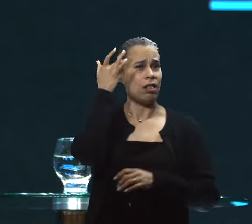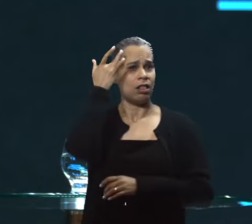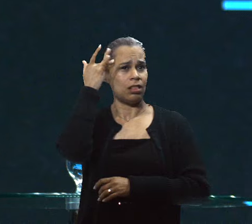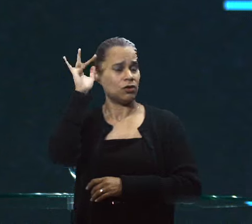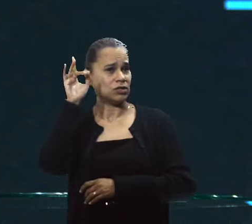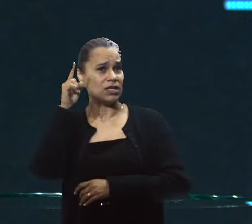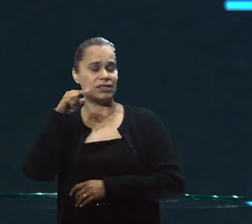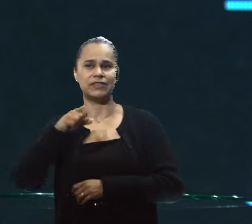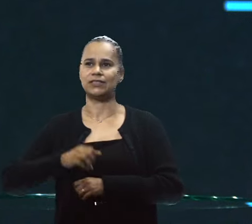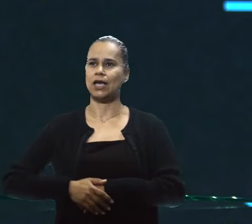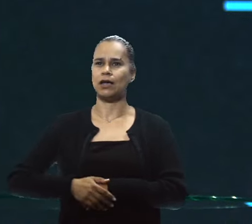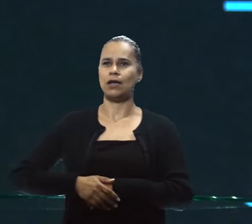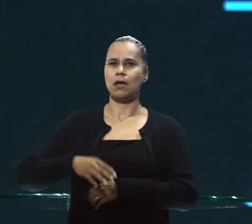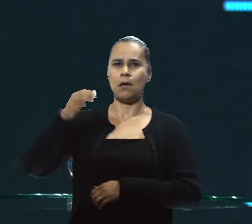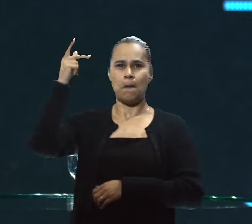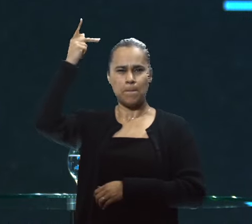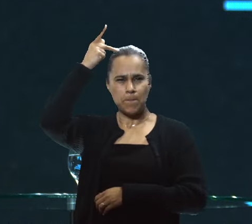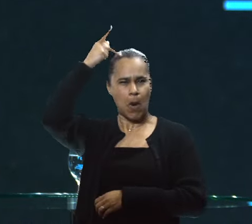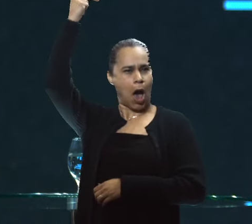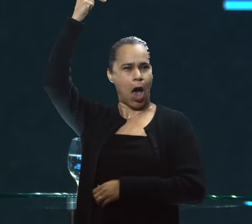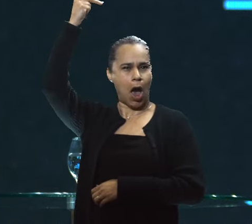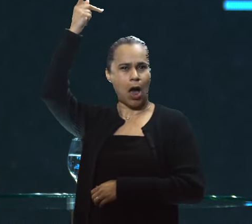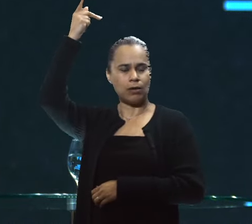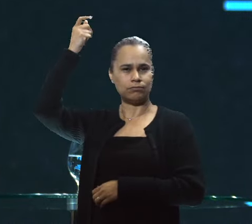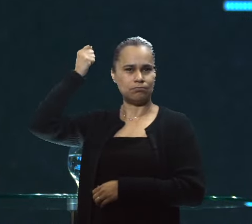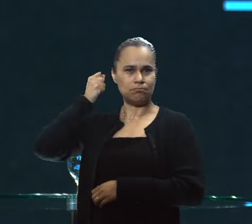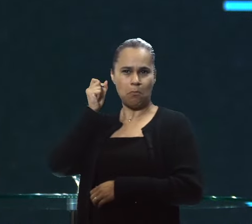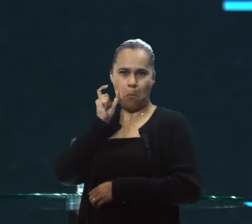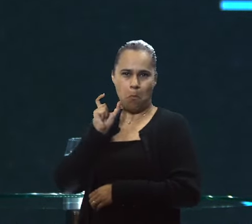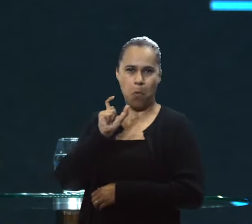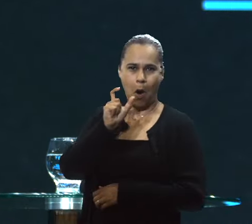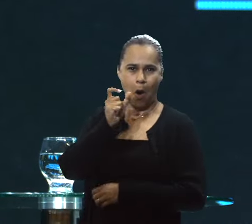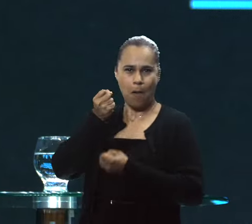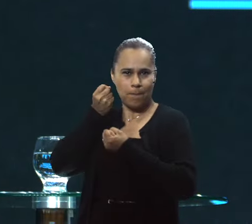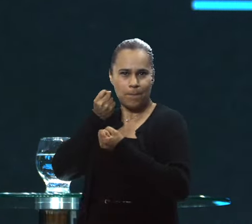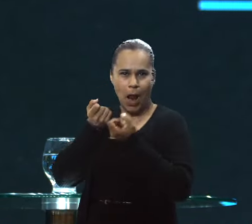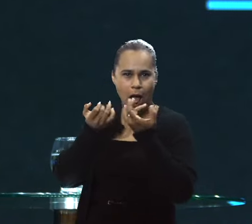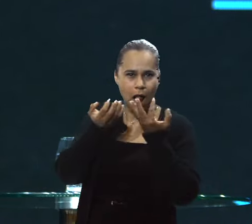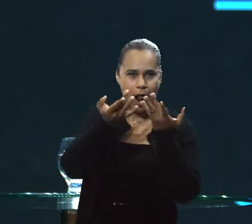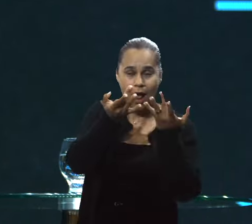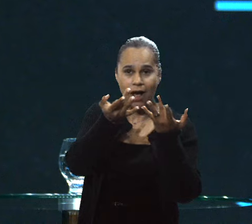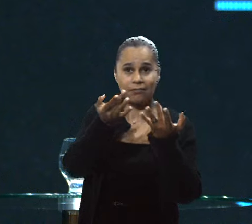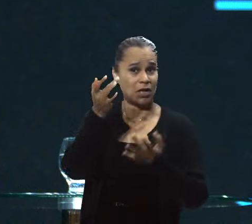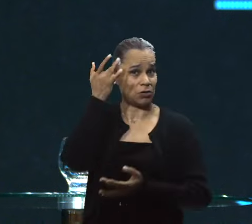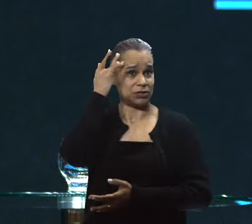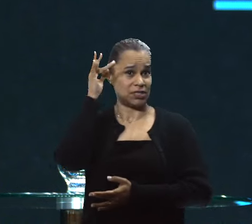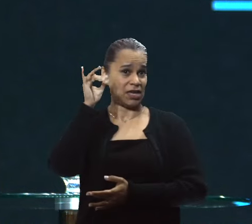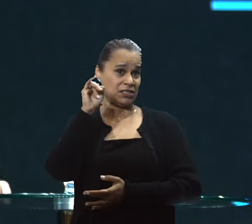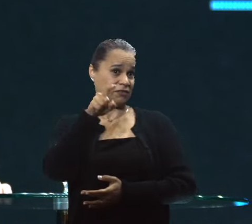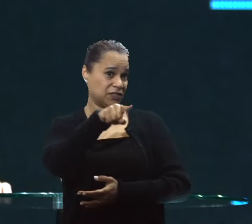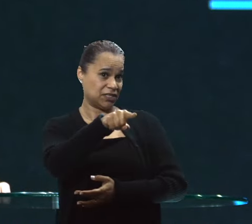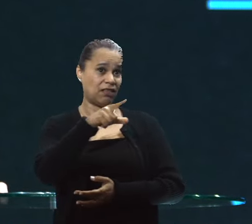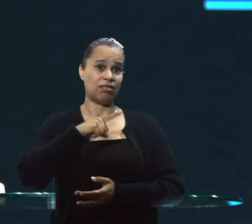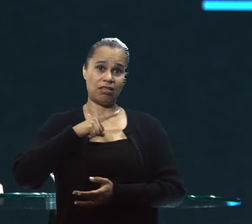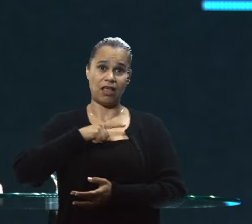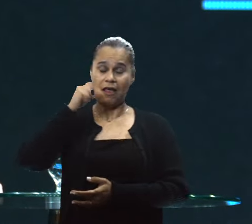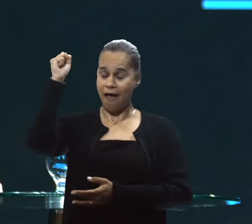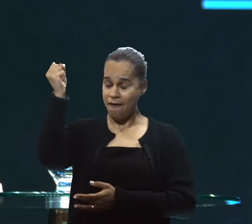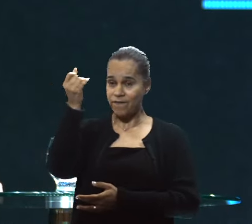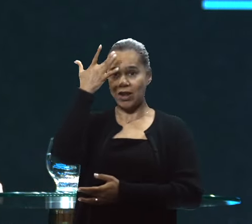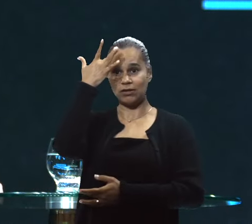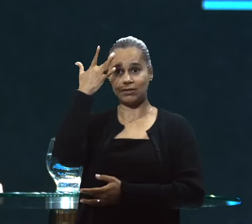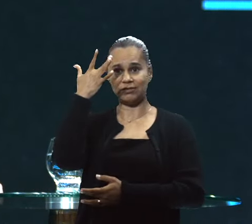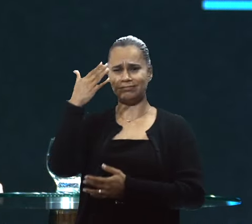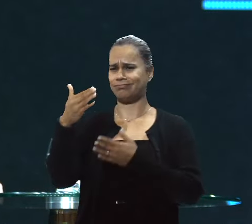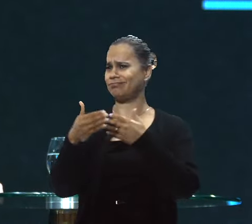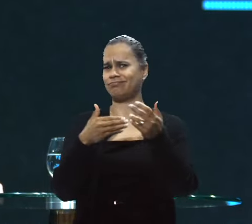sai rajada de fogo da tua boca. Eu não sei se você tem revelações, não me interessa.